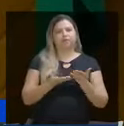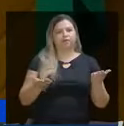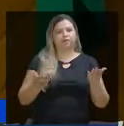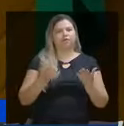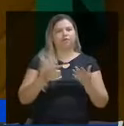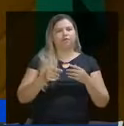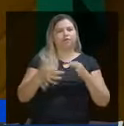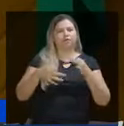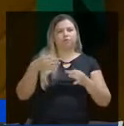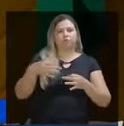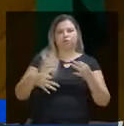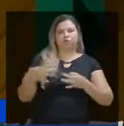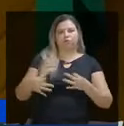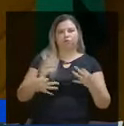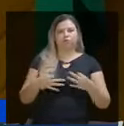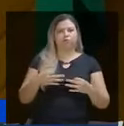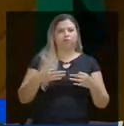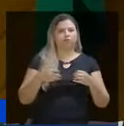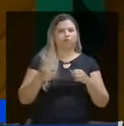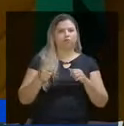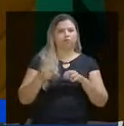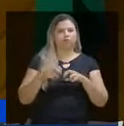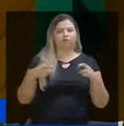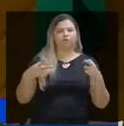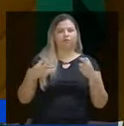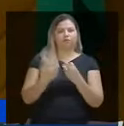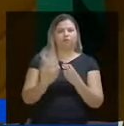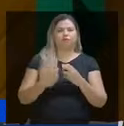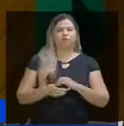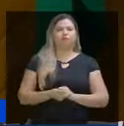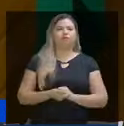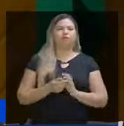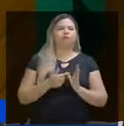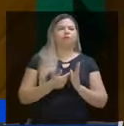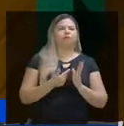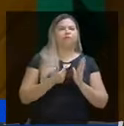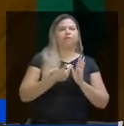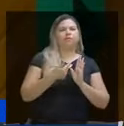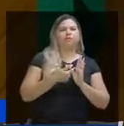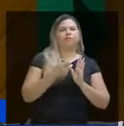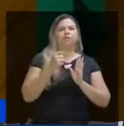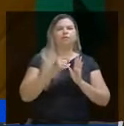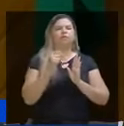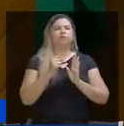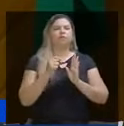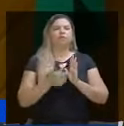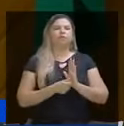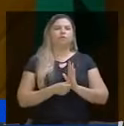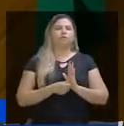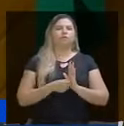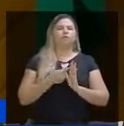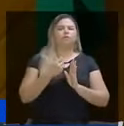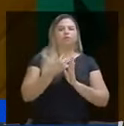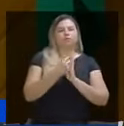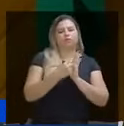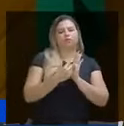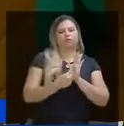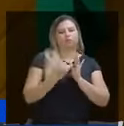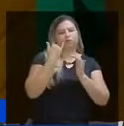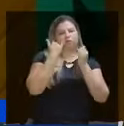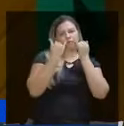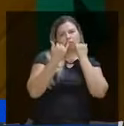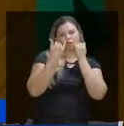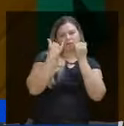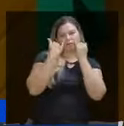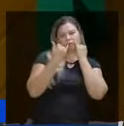senhoras jogadores e jogadoras. Toco no procurador eleitoral, doutor Milton. O presente recurso, ele é tempestivo e preenche os demais requisitos